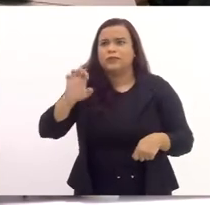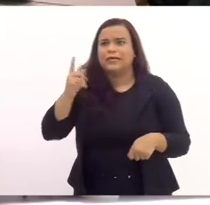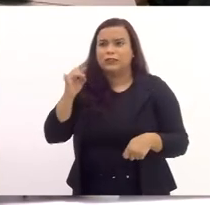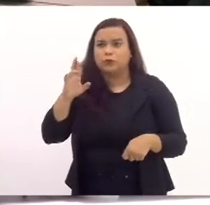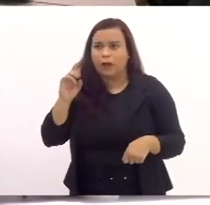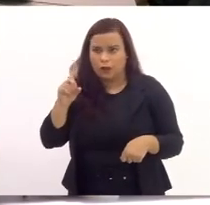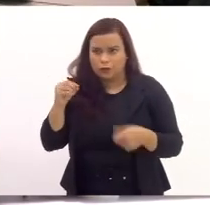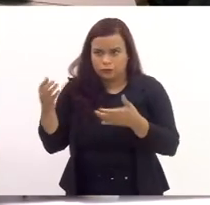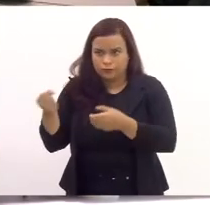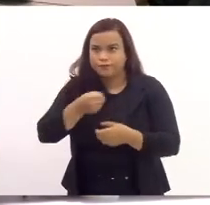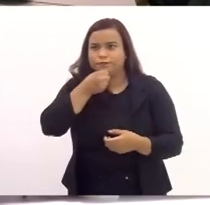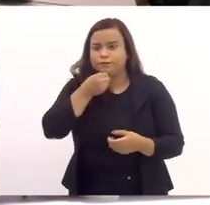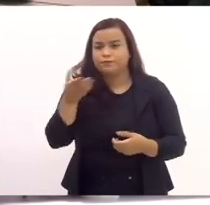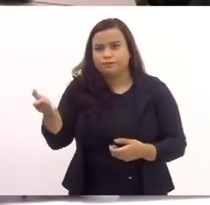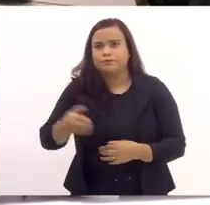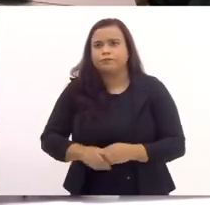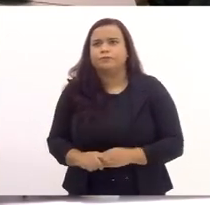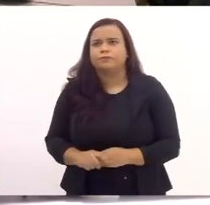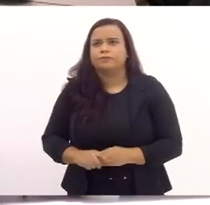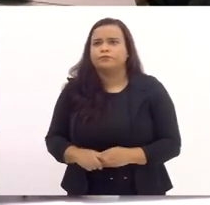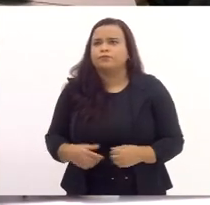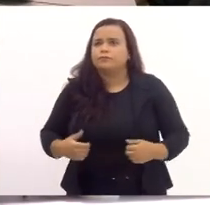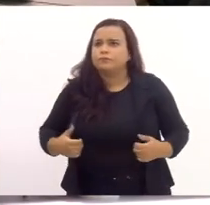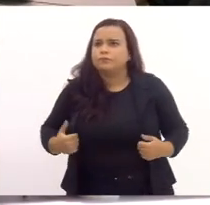microfone. Depois vai falar aquela...